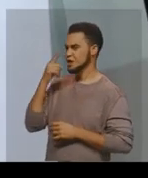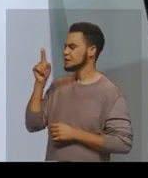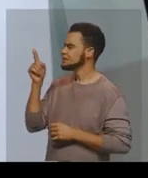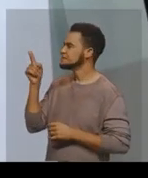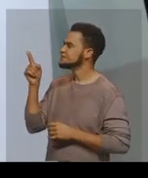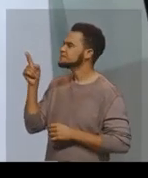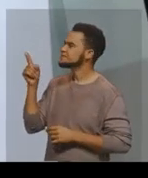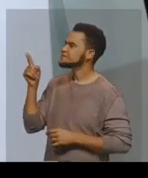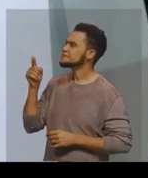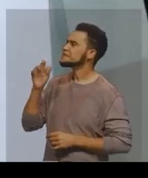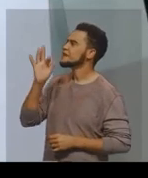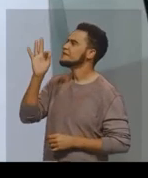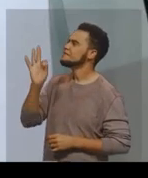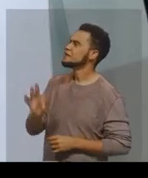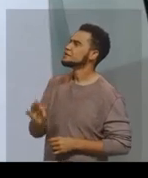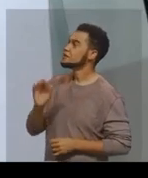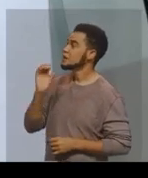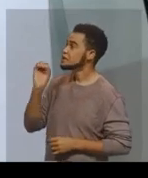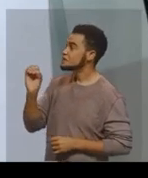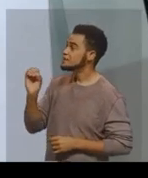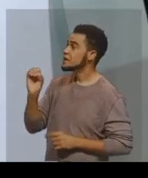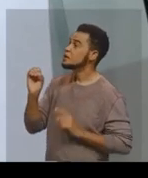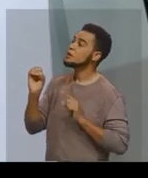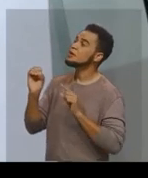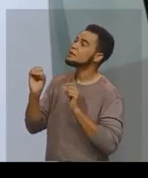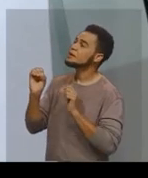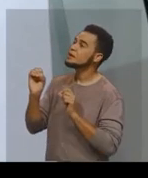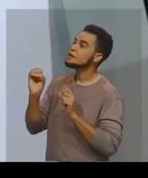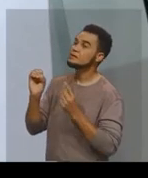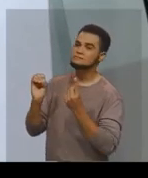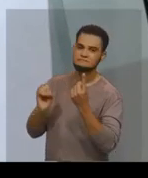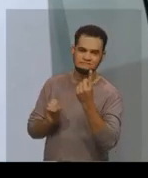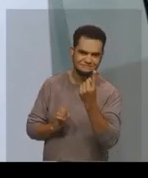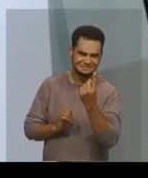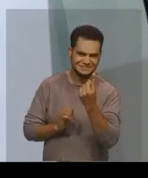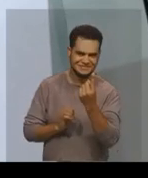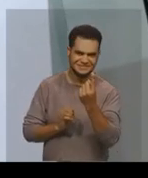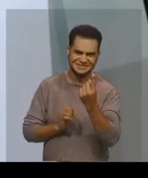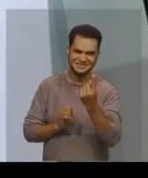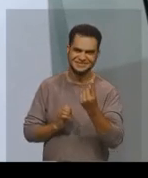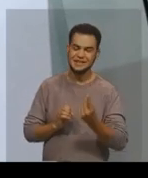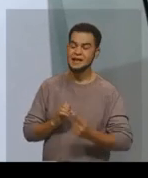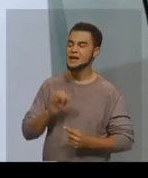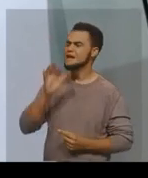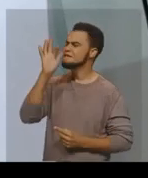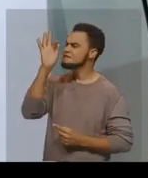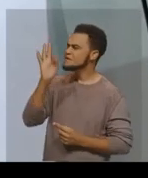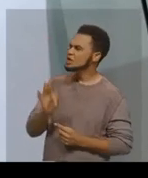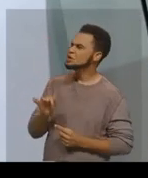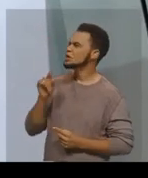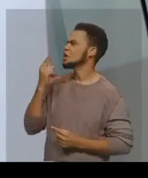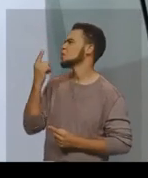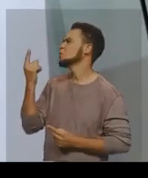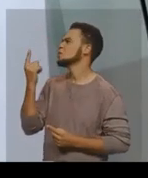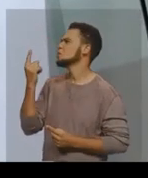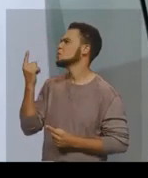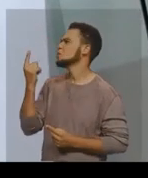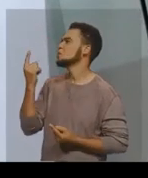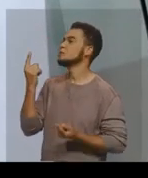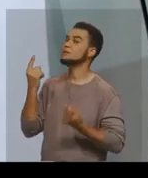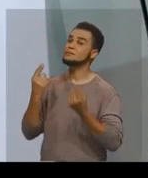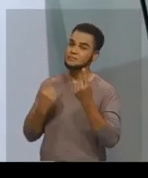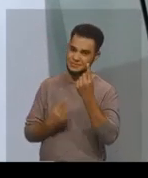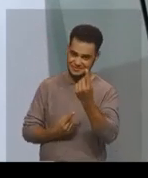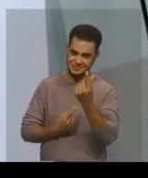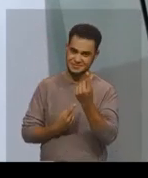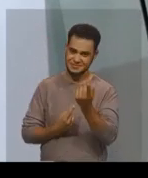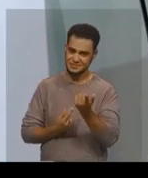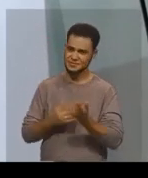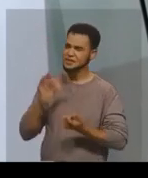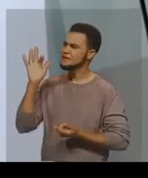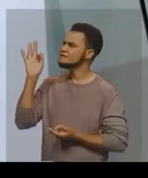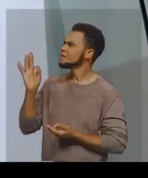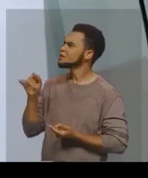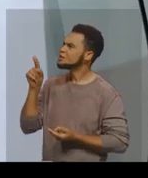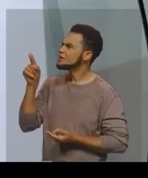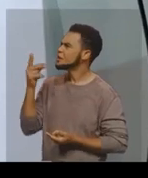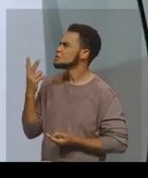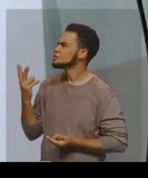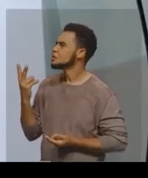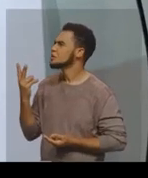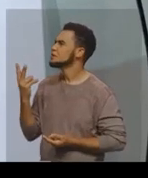de 0 não é 0, é 1, né? Fatorial de 1. 1. Fatorial de